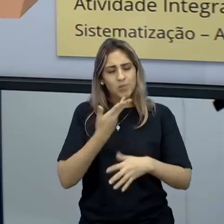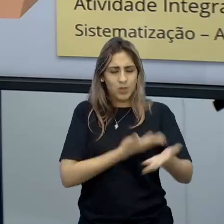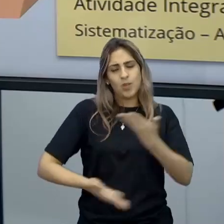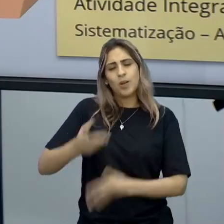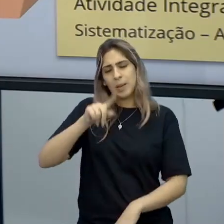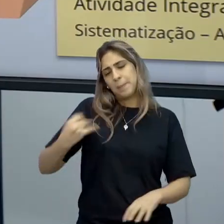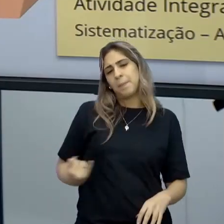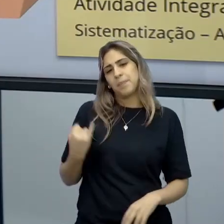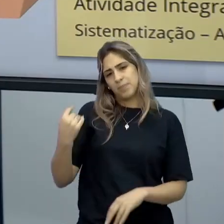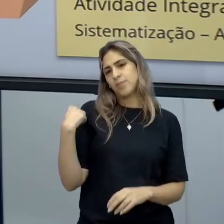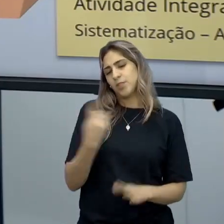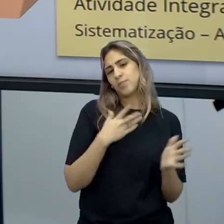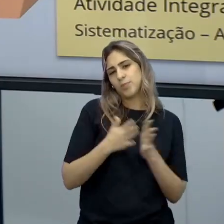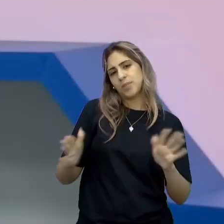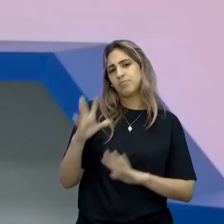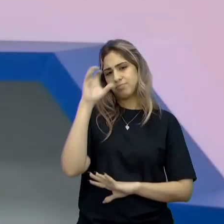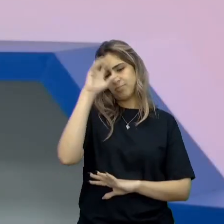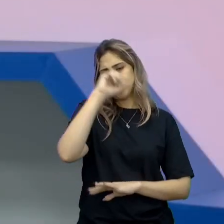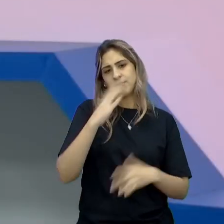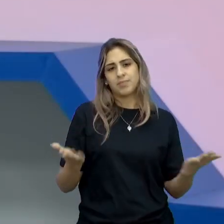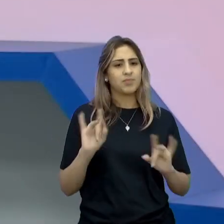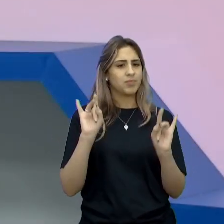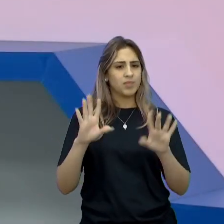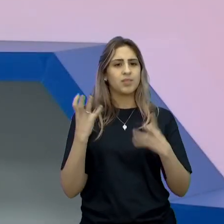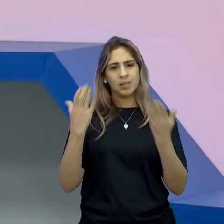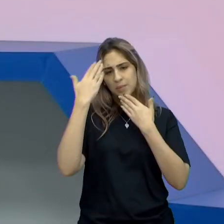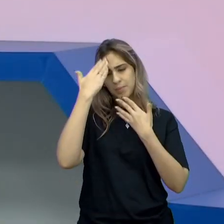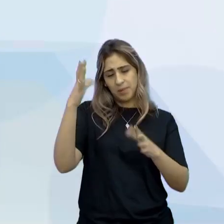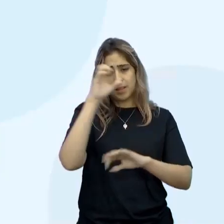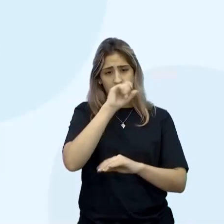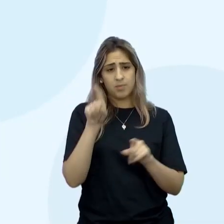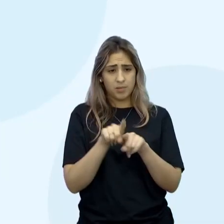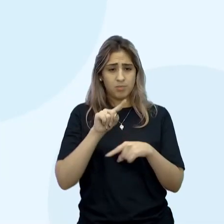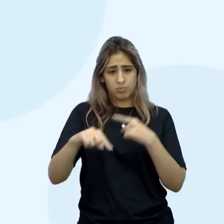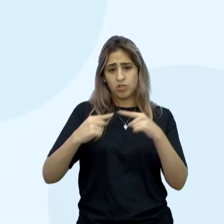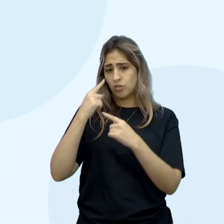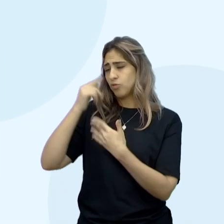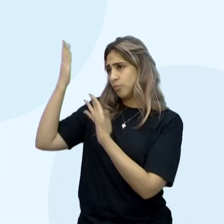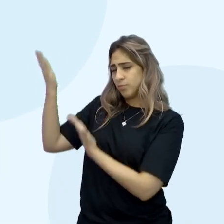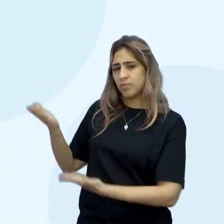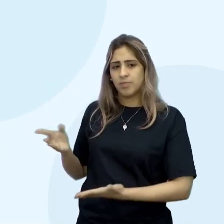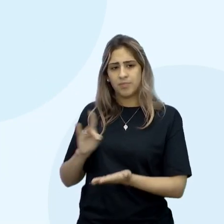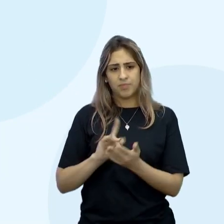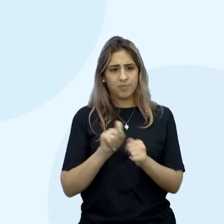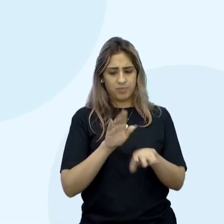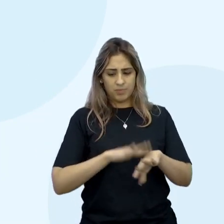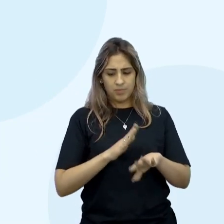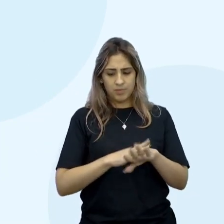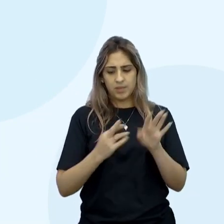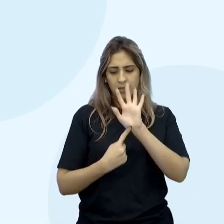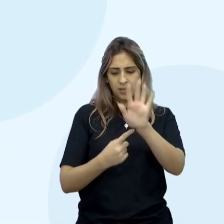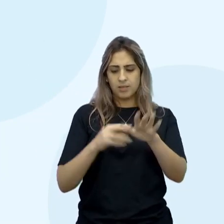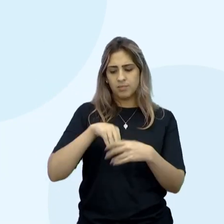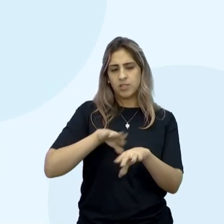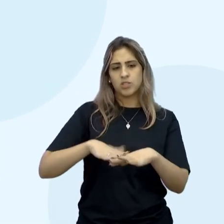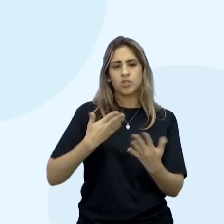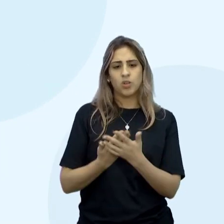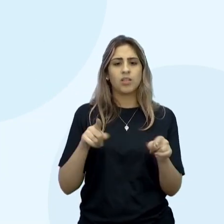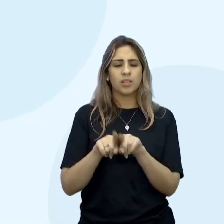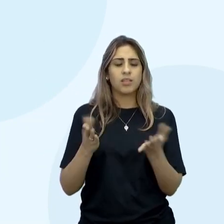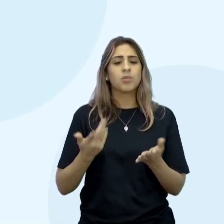que é tão importante no nosso processo de aprendizagem. É isso, e o que aprendemos então, aí nós conversamos sobre a realização, né, das apresentações na escola, e